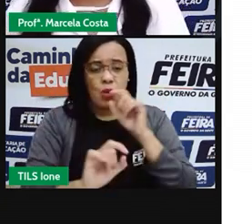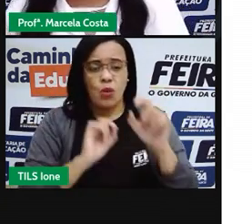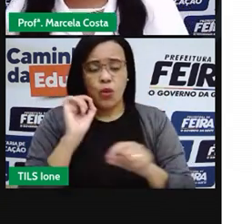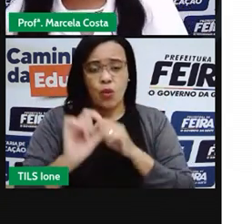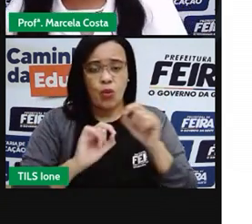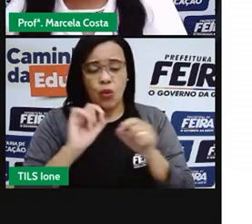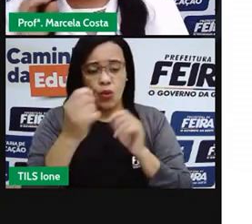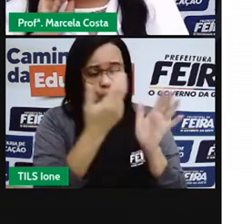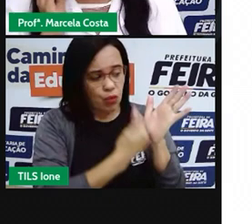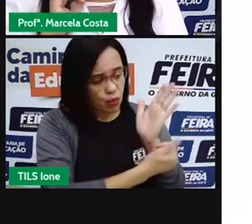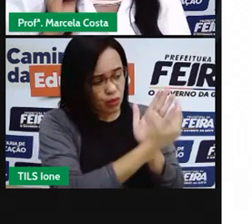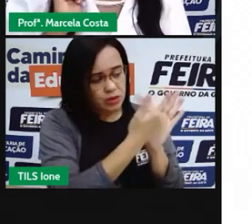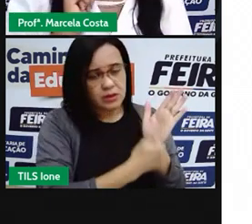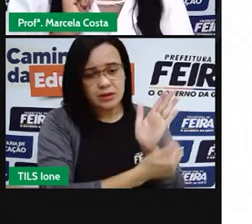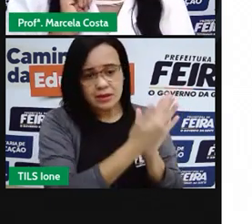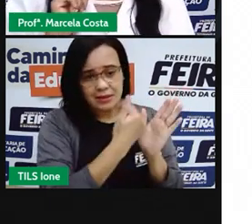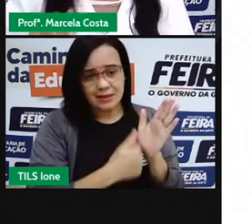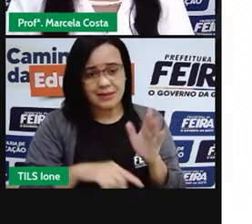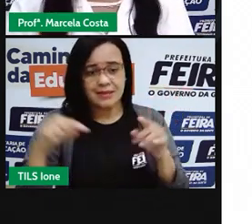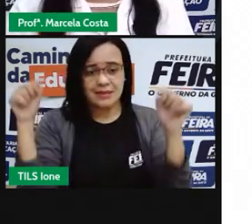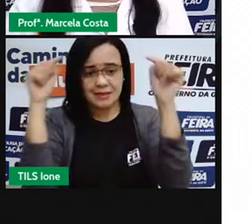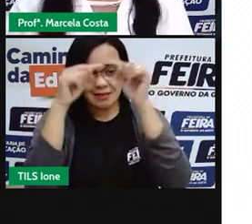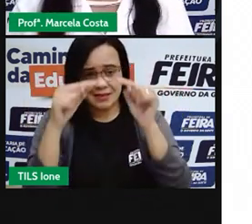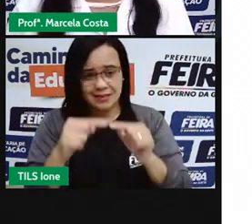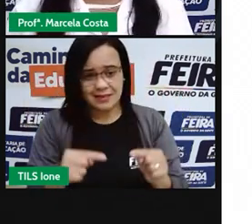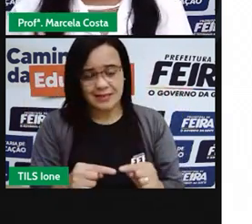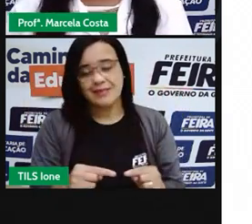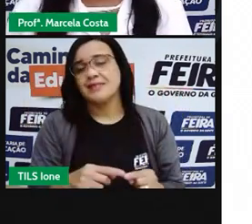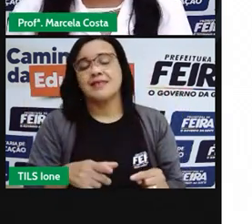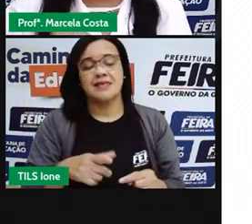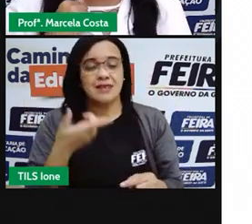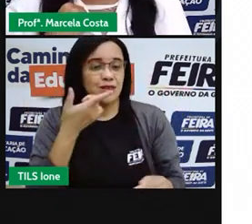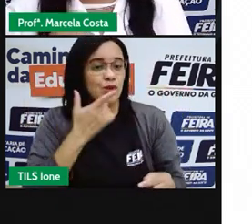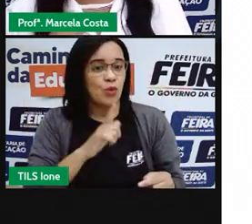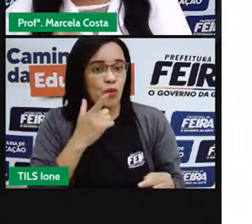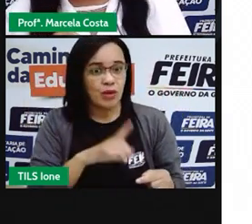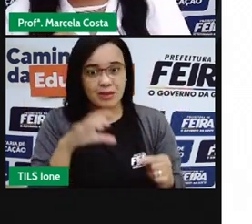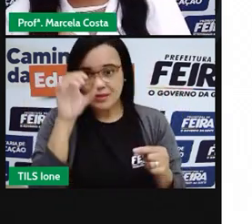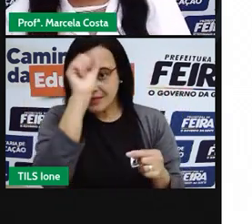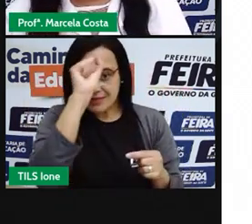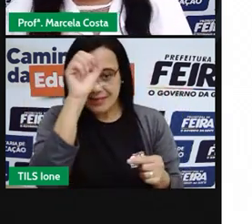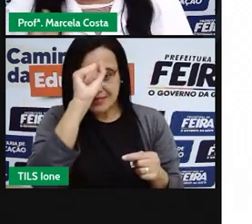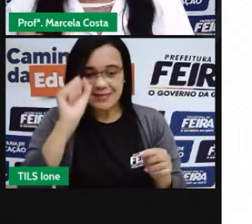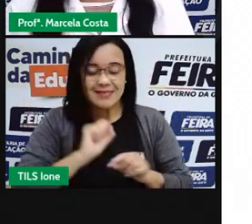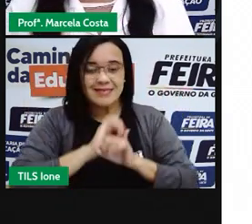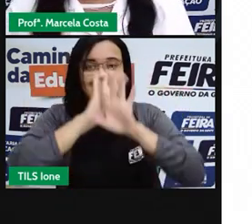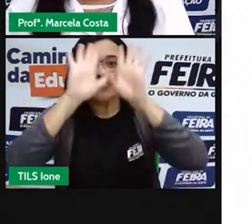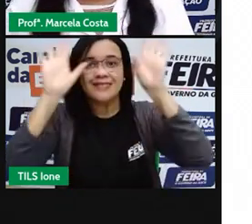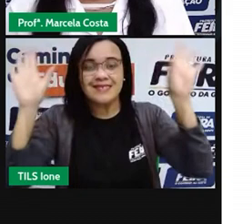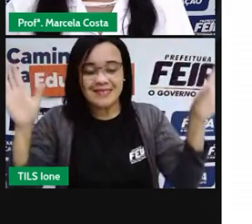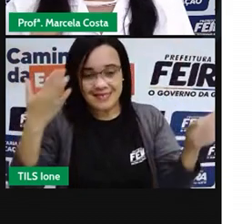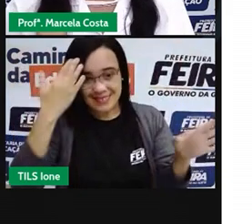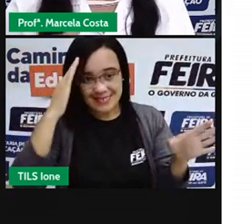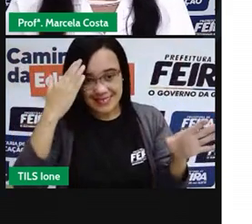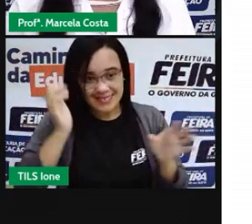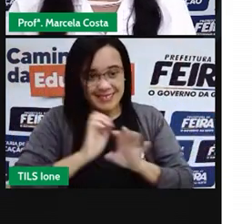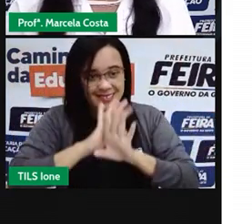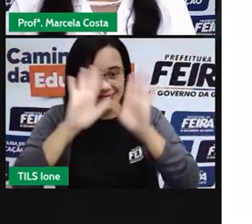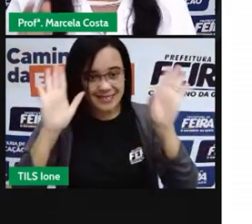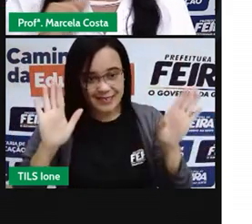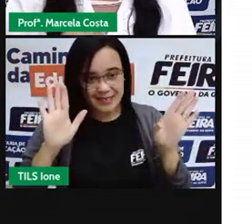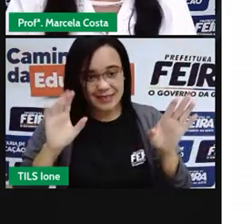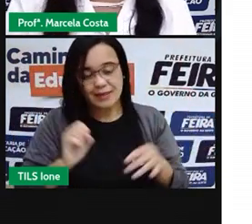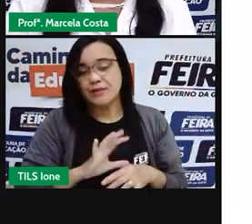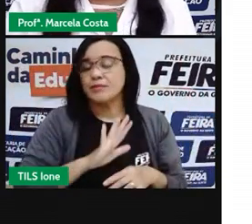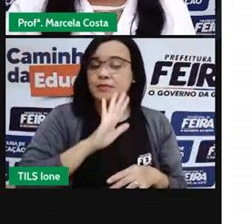que eu estava falando, você conseguiu se localizar, conseguiu compreender o que eu estava falando. Mas, se não,